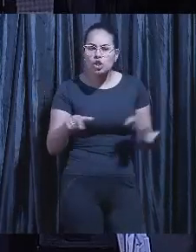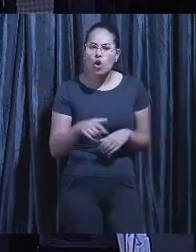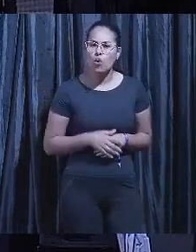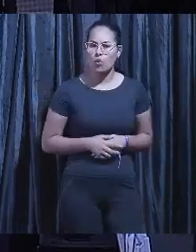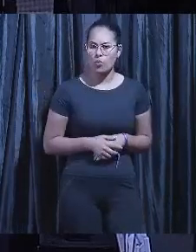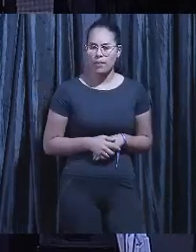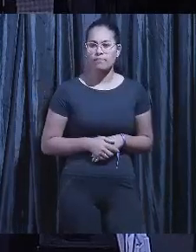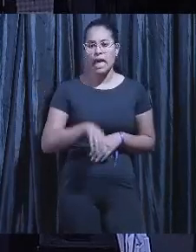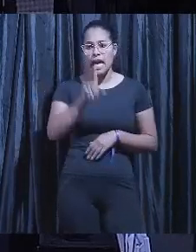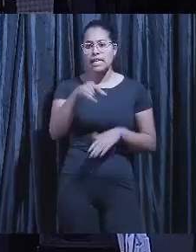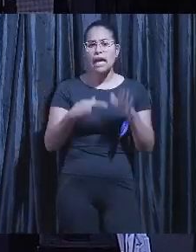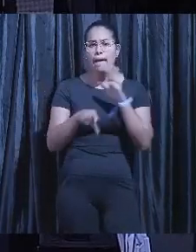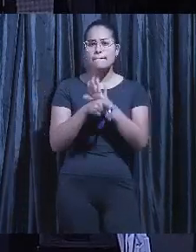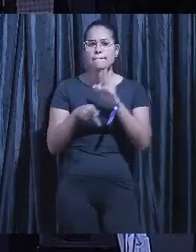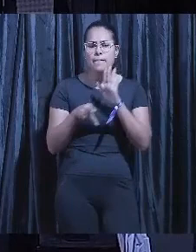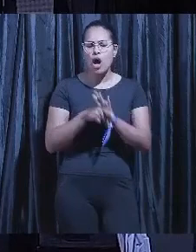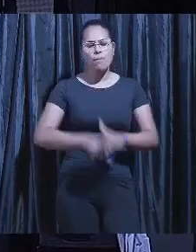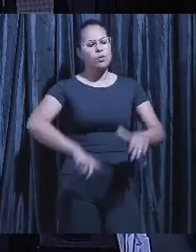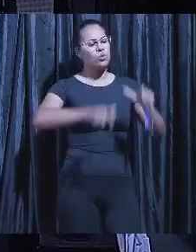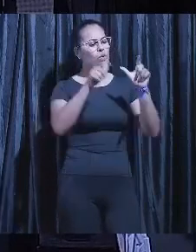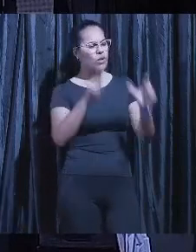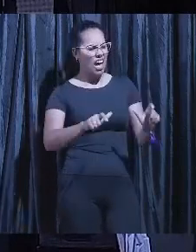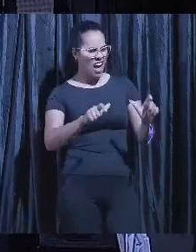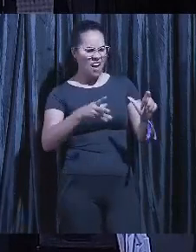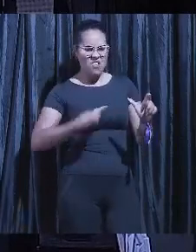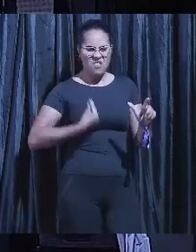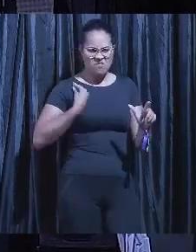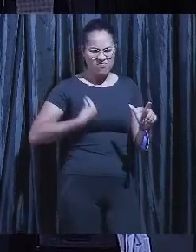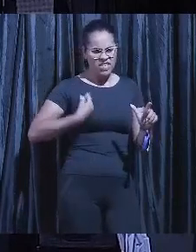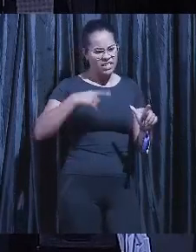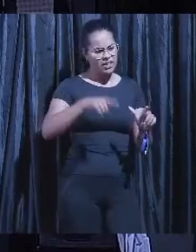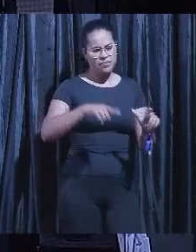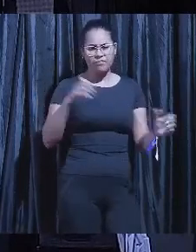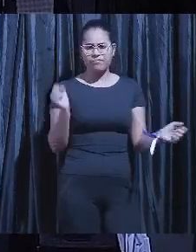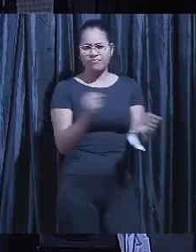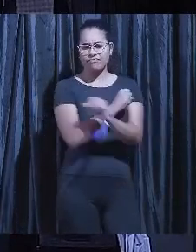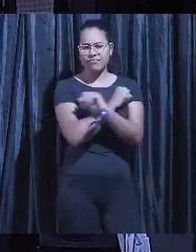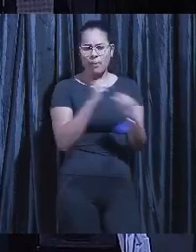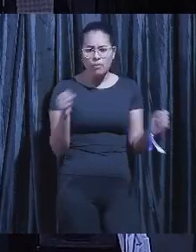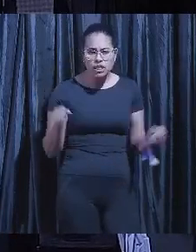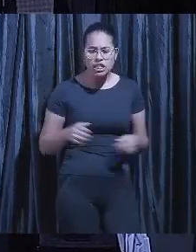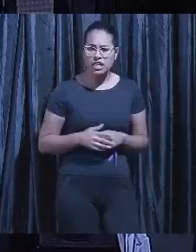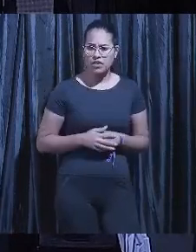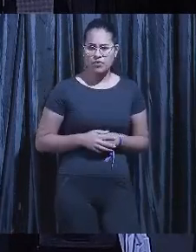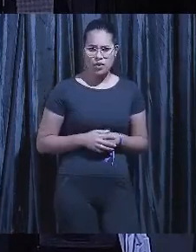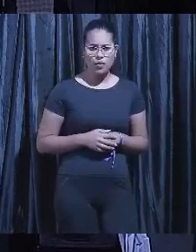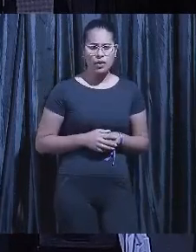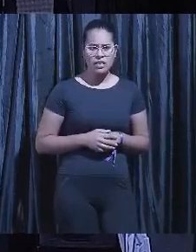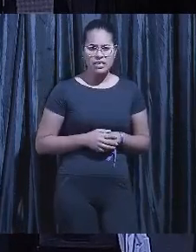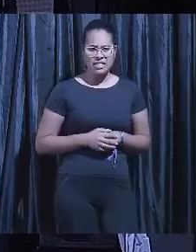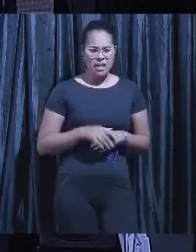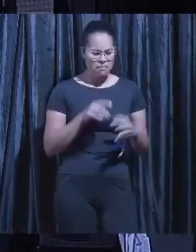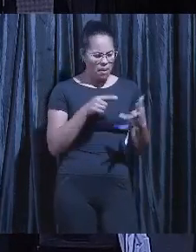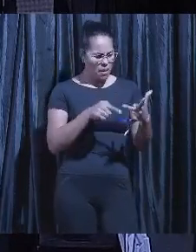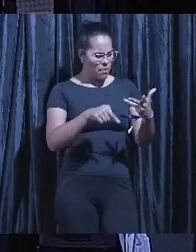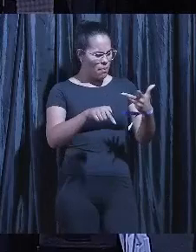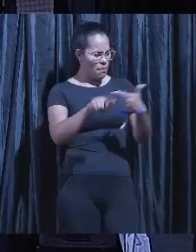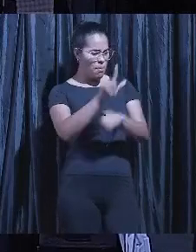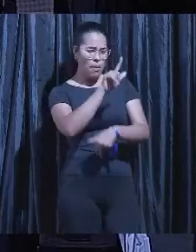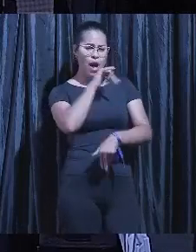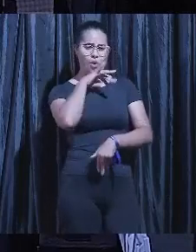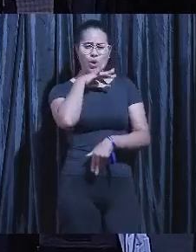lugar inabitável, intransponível, que é um lugar da escassez, que nada de bom pode sair desse